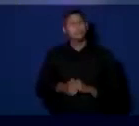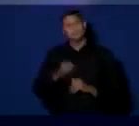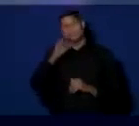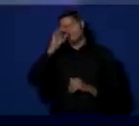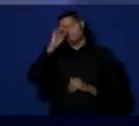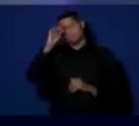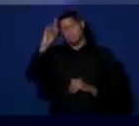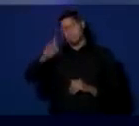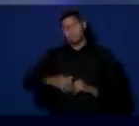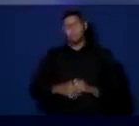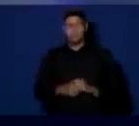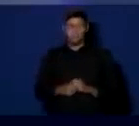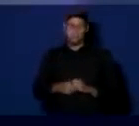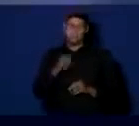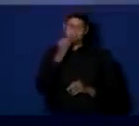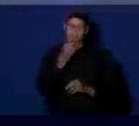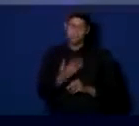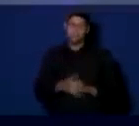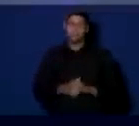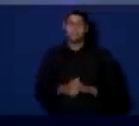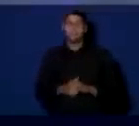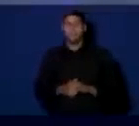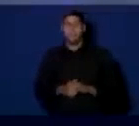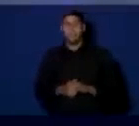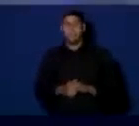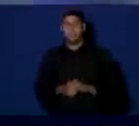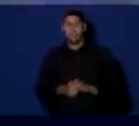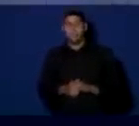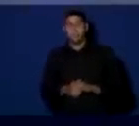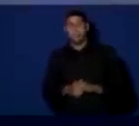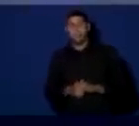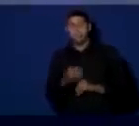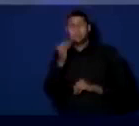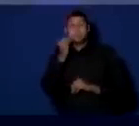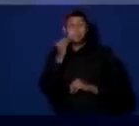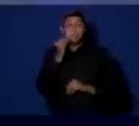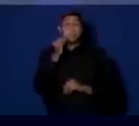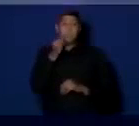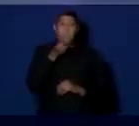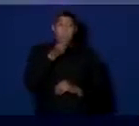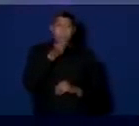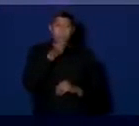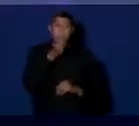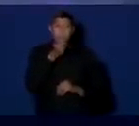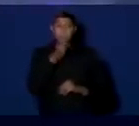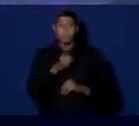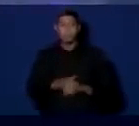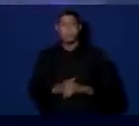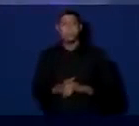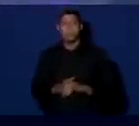Bom dia. Muito bom. Você quer testar se você está falando?